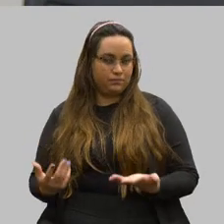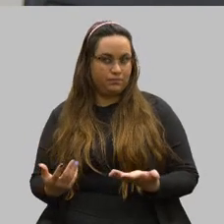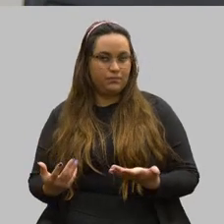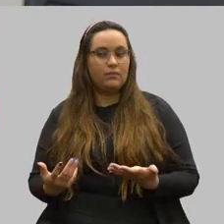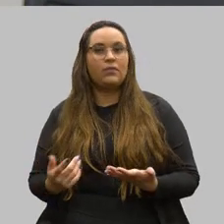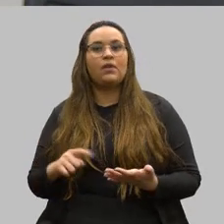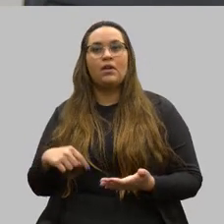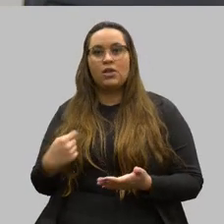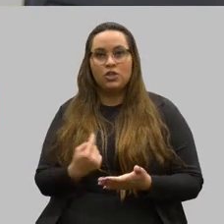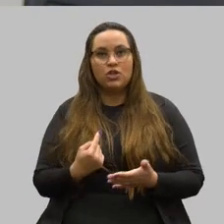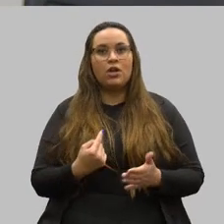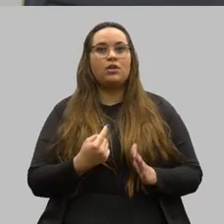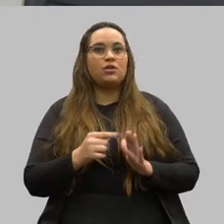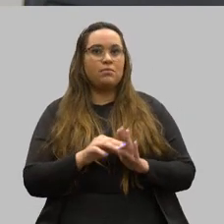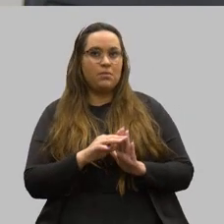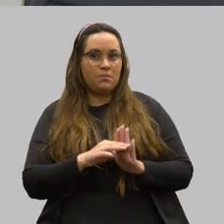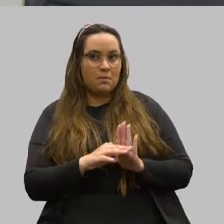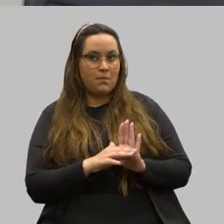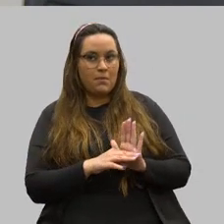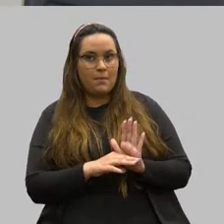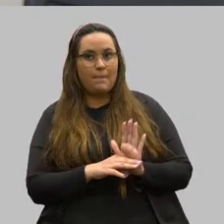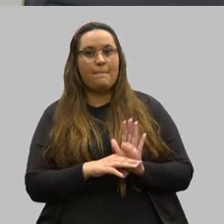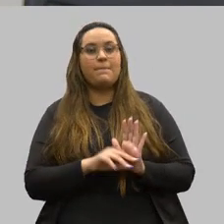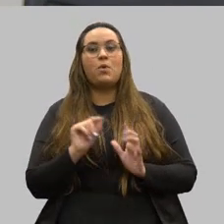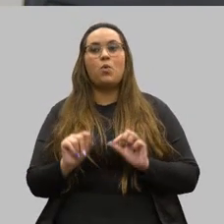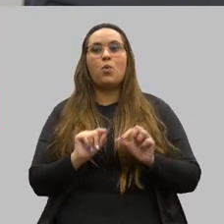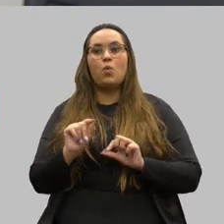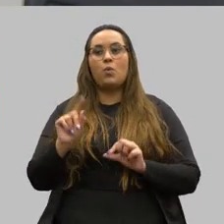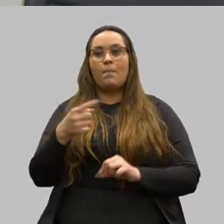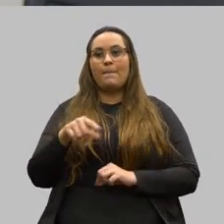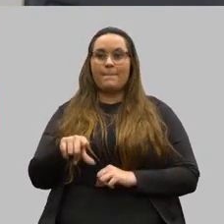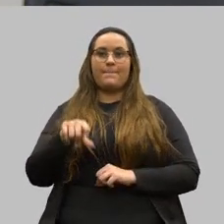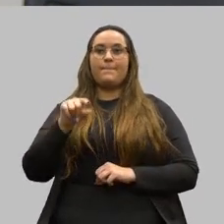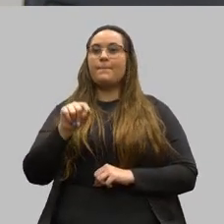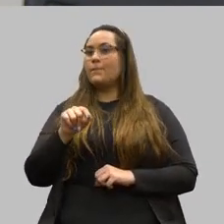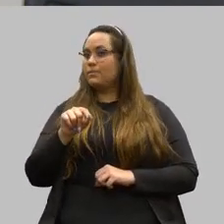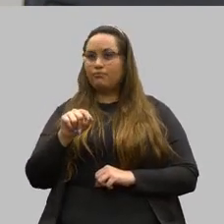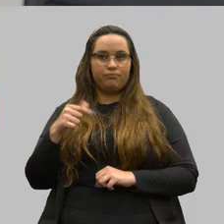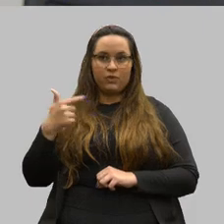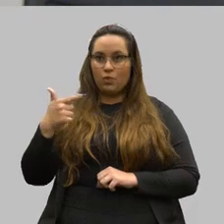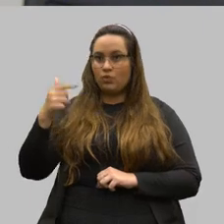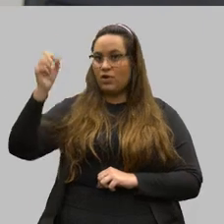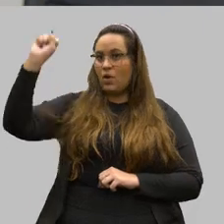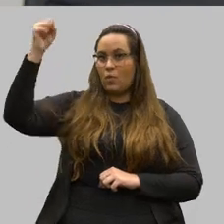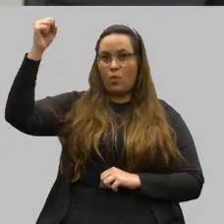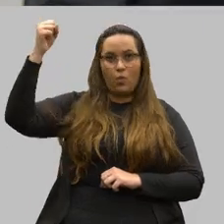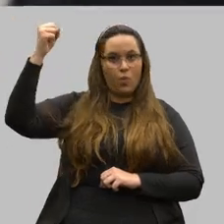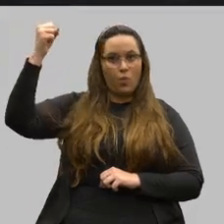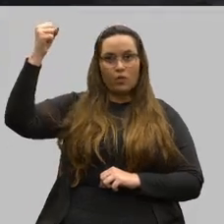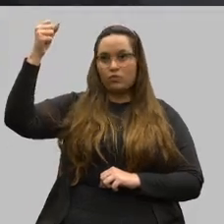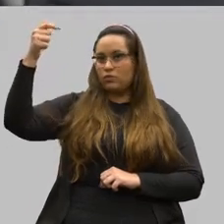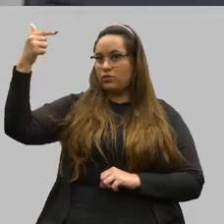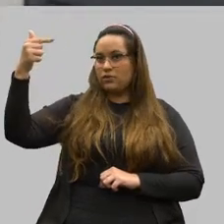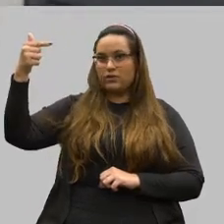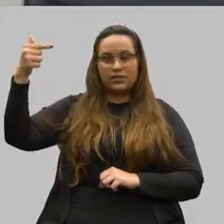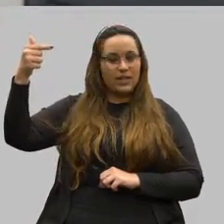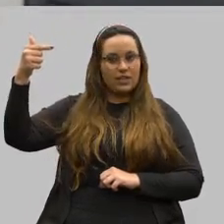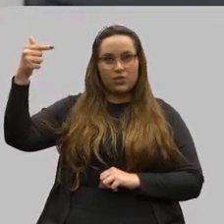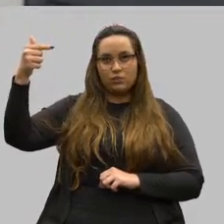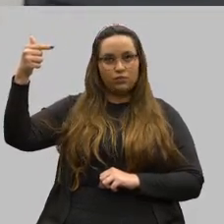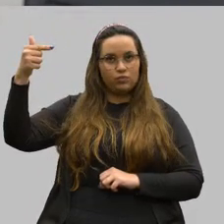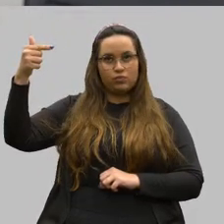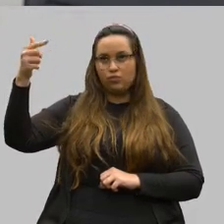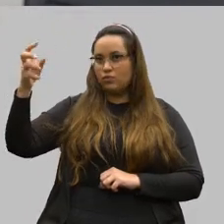cumprindo rigorosamente o que tá definido Então nós não temos militares nem no oitavo nem no sétimo e nem